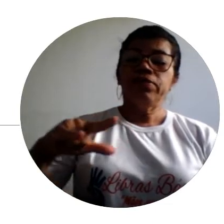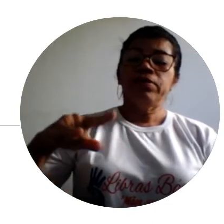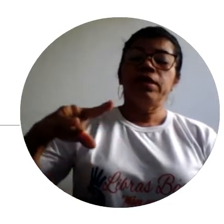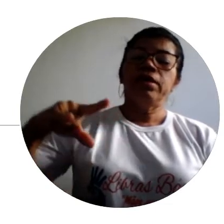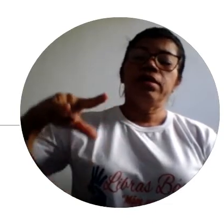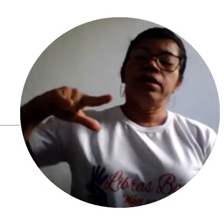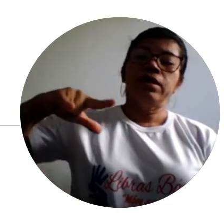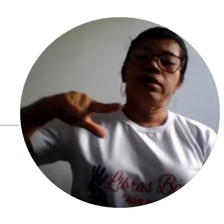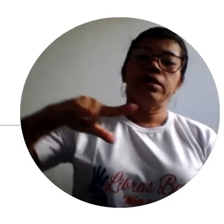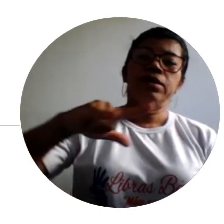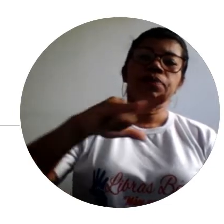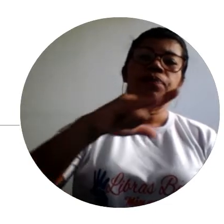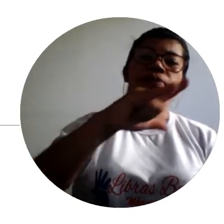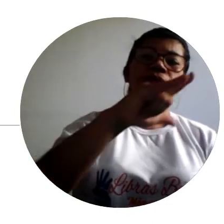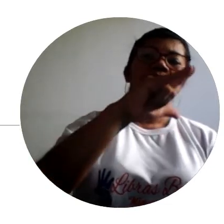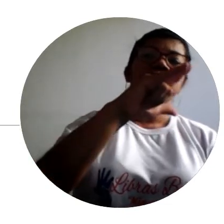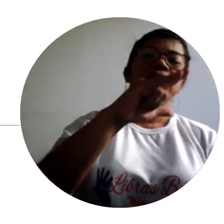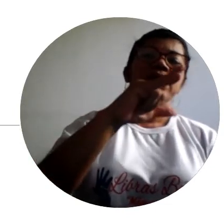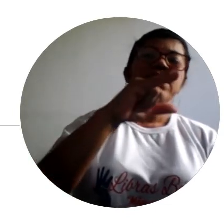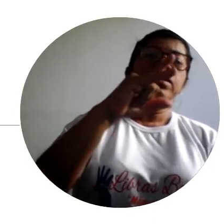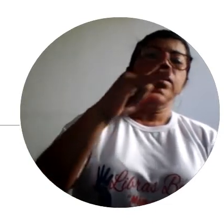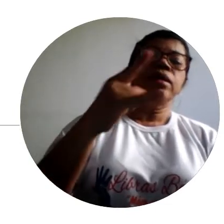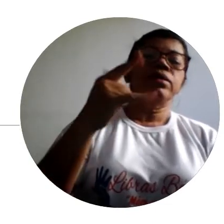Avião, né? Sim.